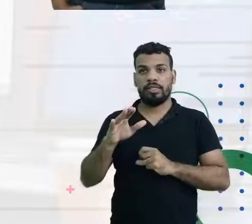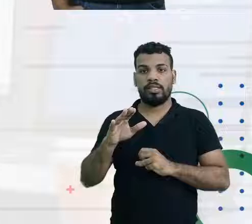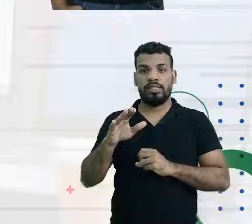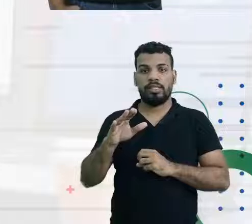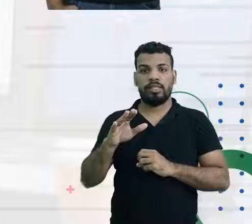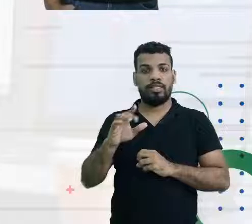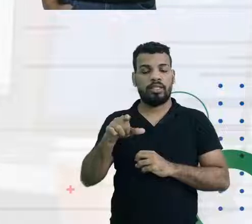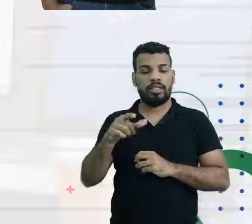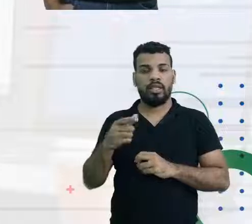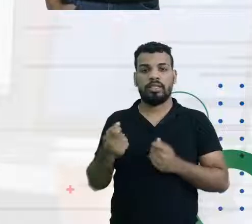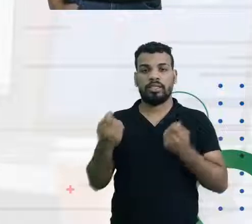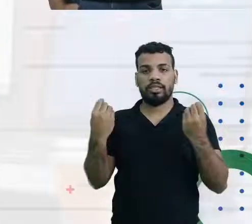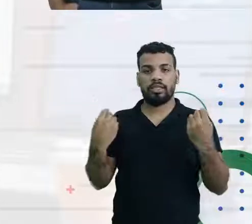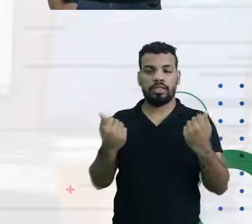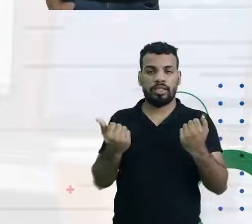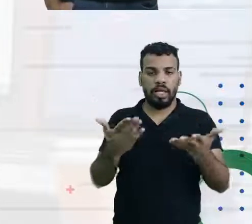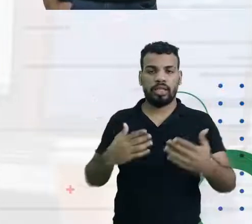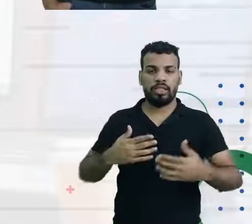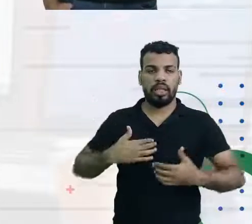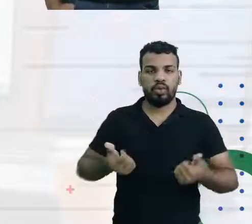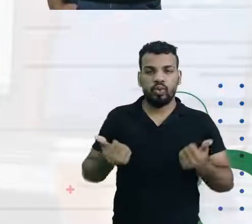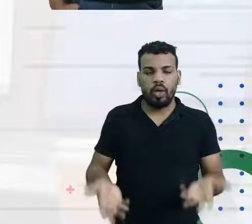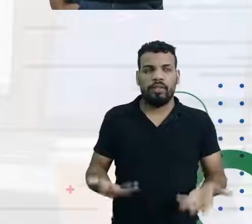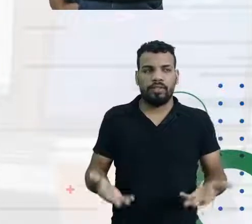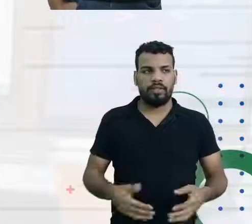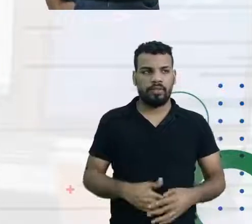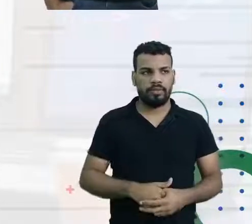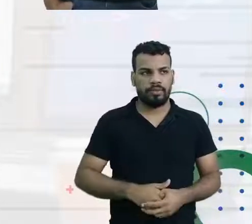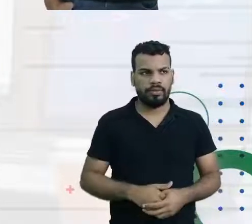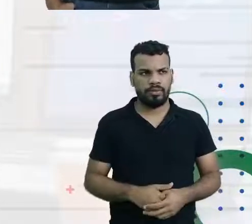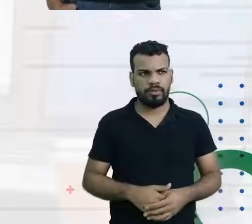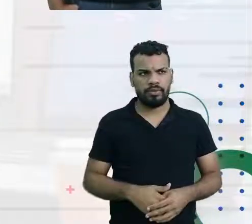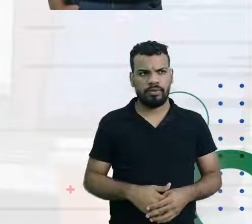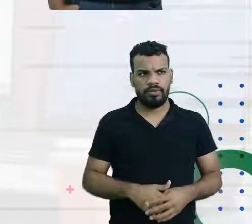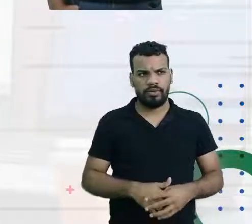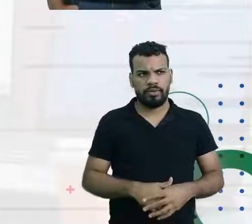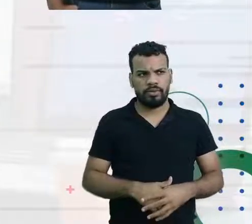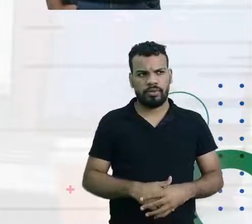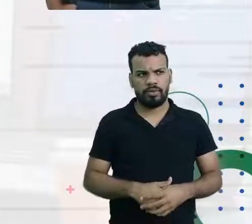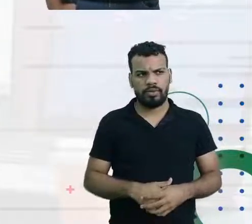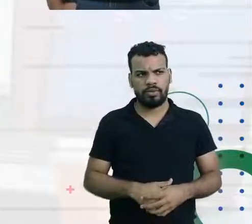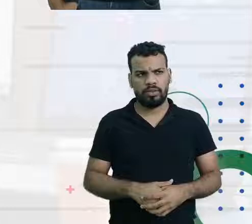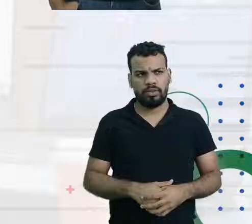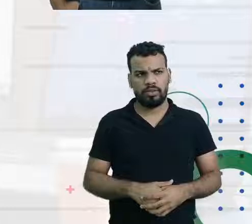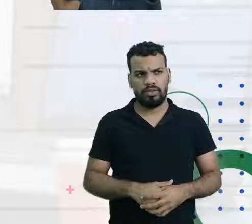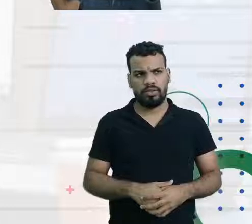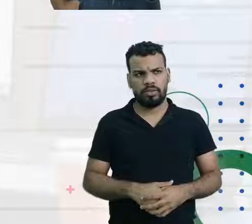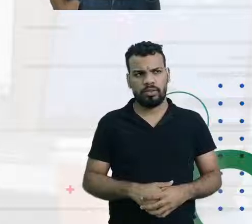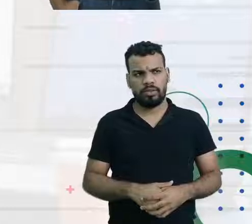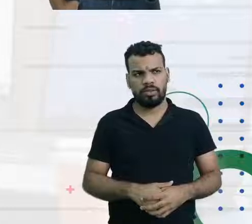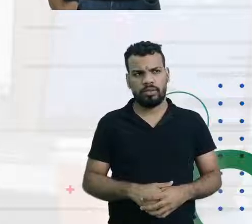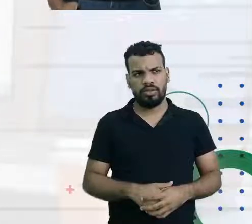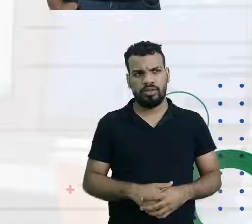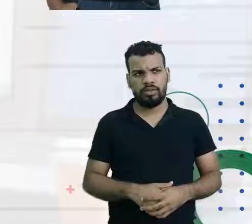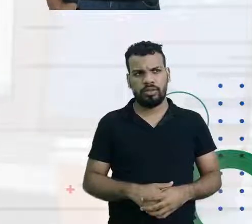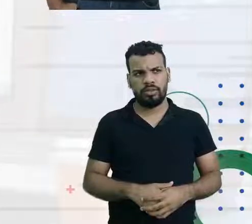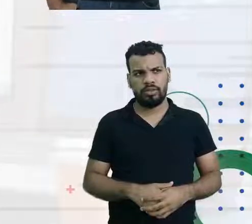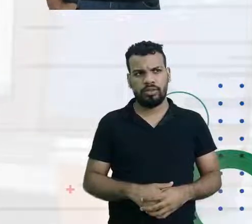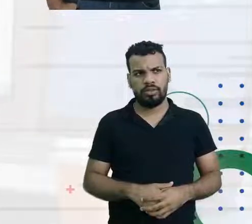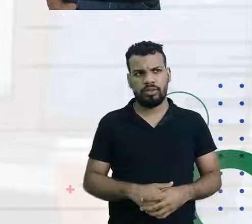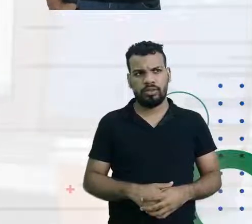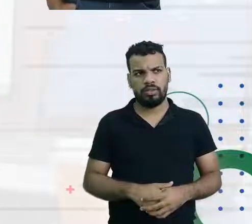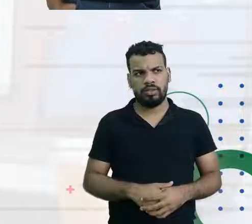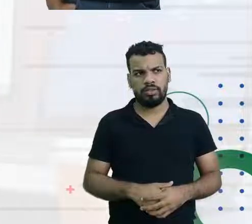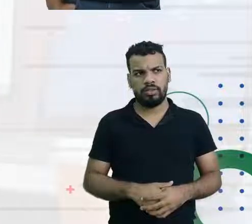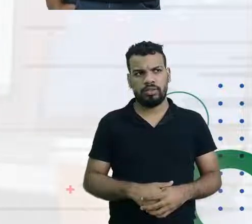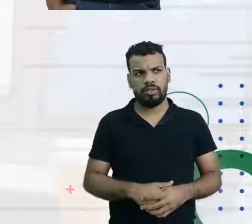essa suavidade dentro dos jogos, né? Aqui é o contrário. Aqui a gente tem cores complementares, o